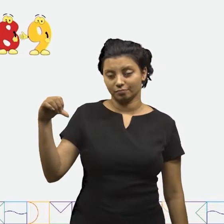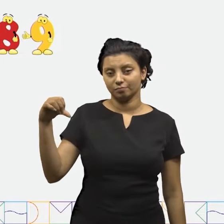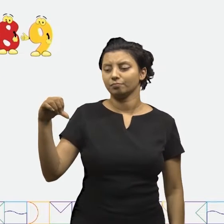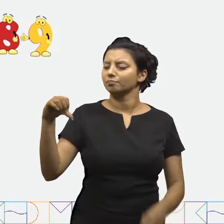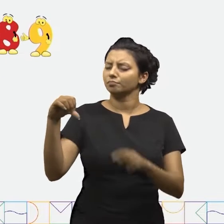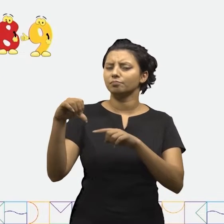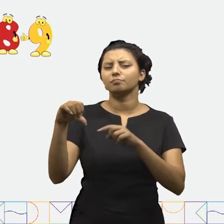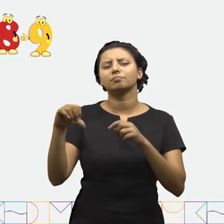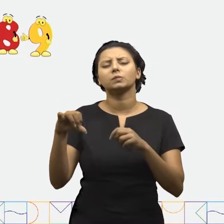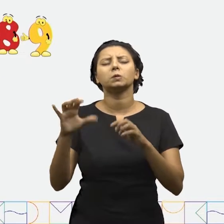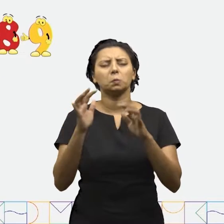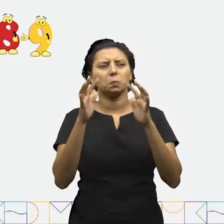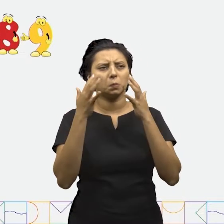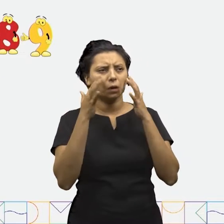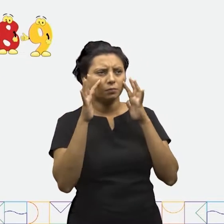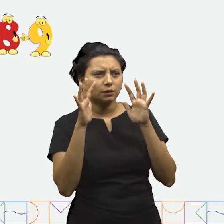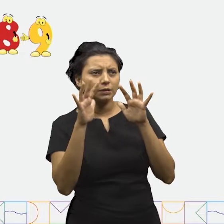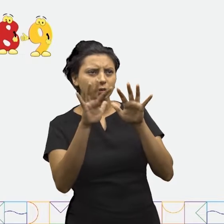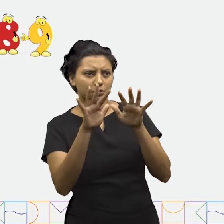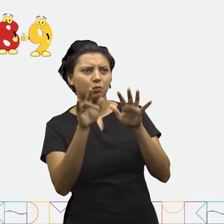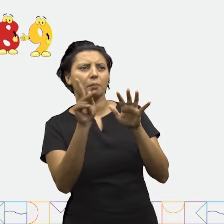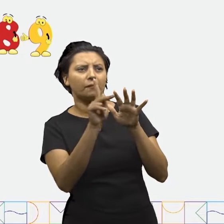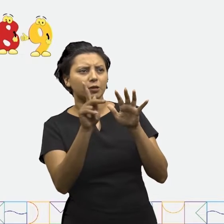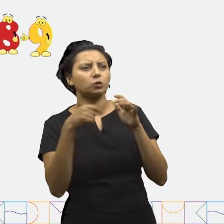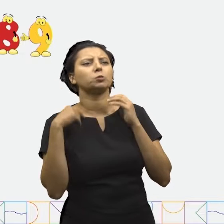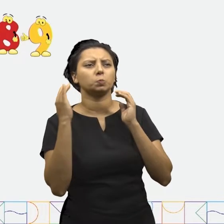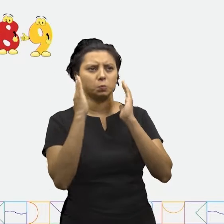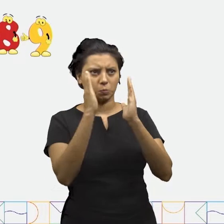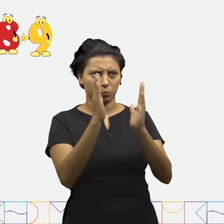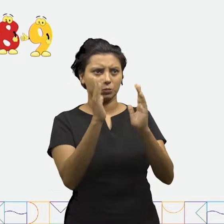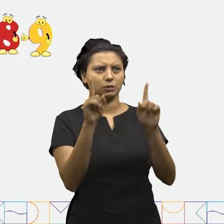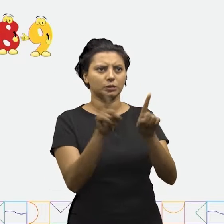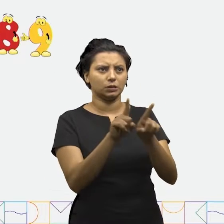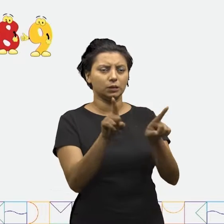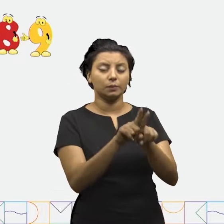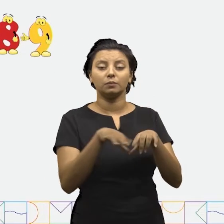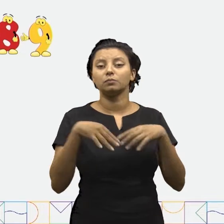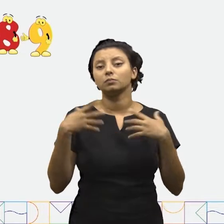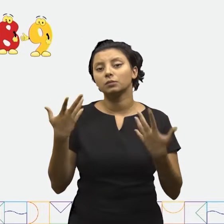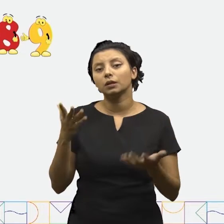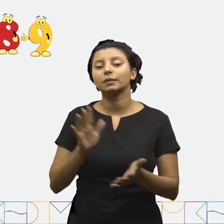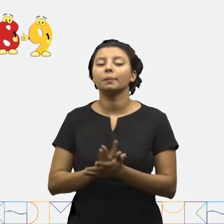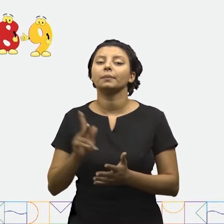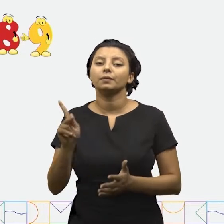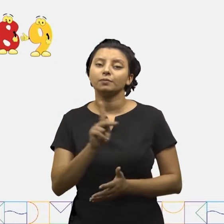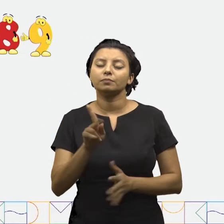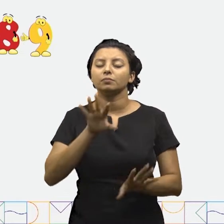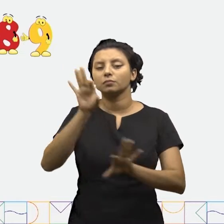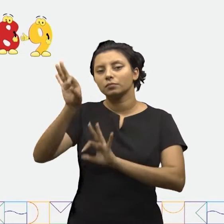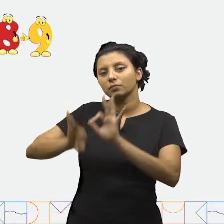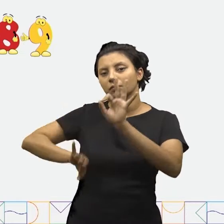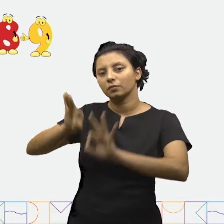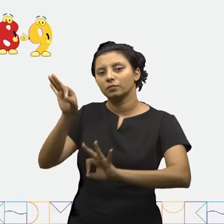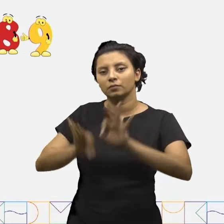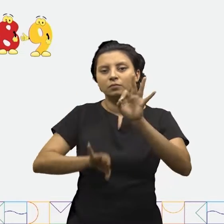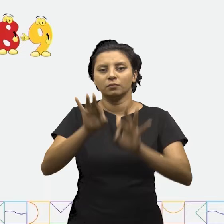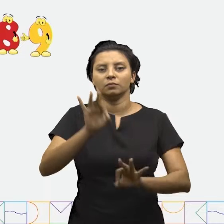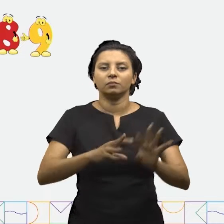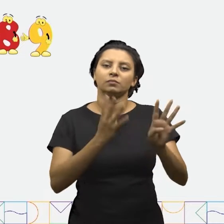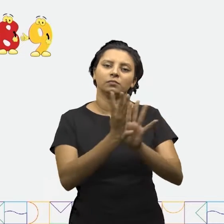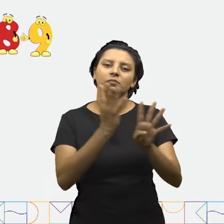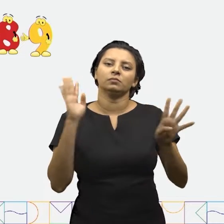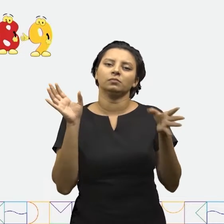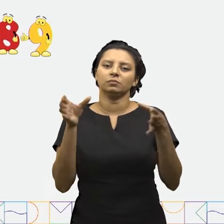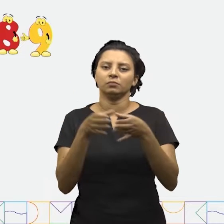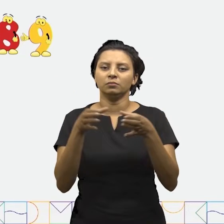9. Ele era atencioso e ficava virado para frente. Assim, a professora organizava a fila de